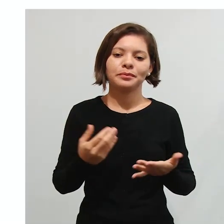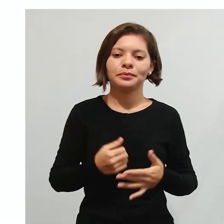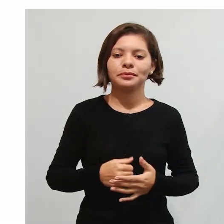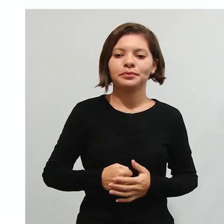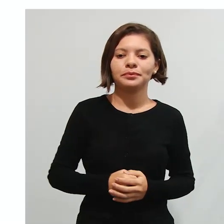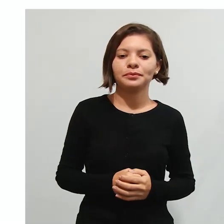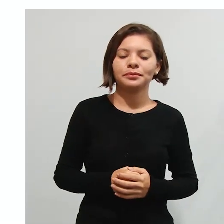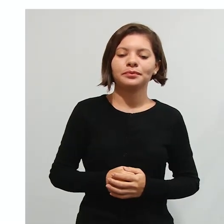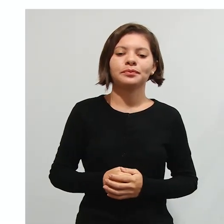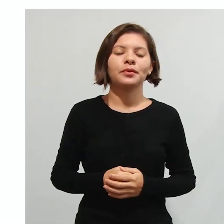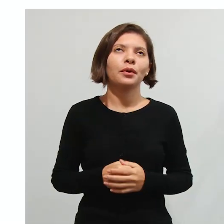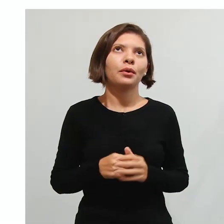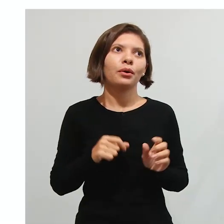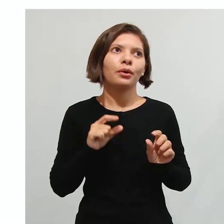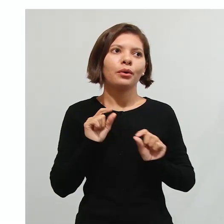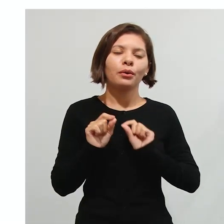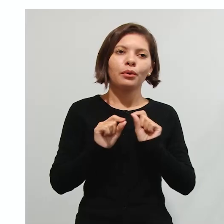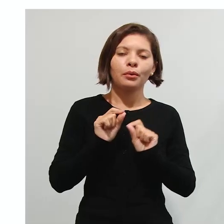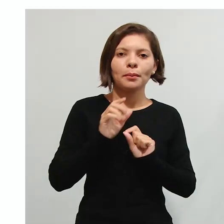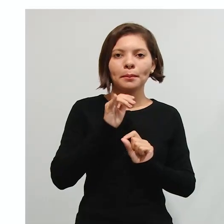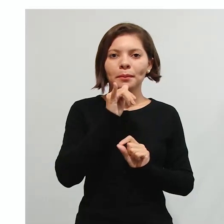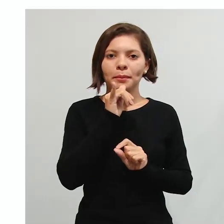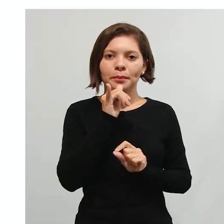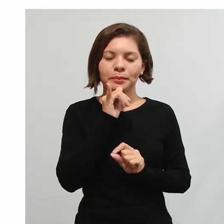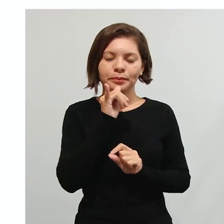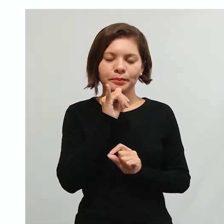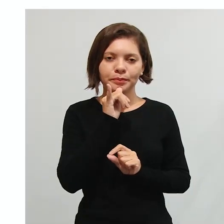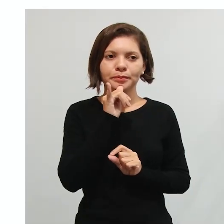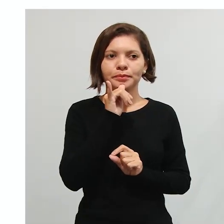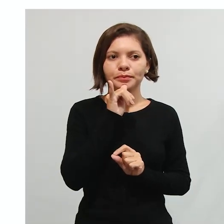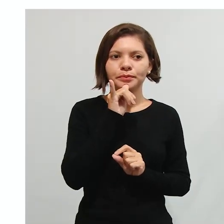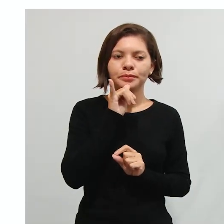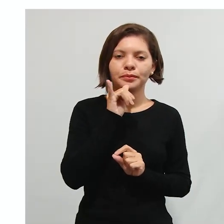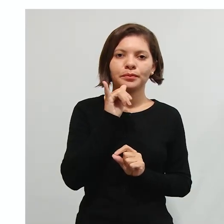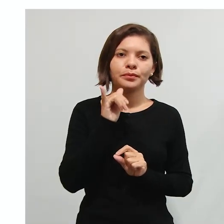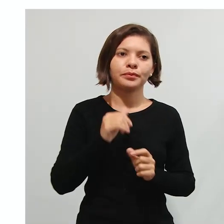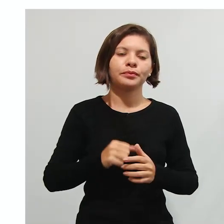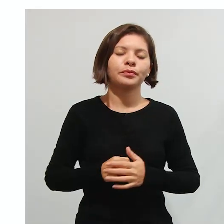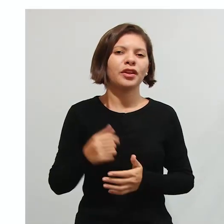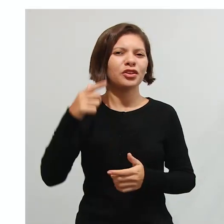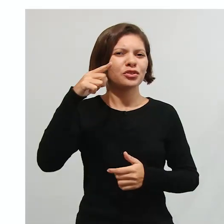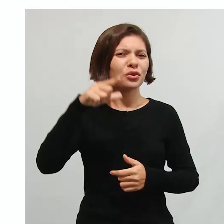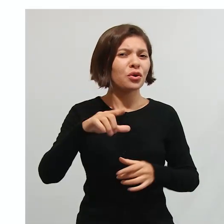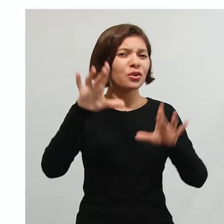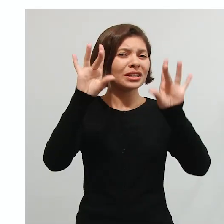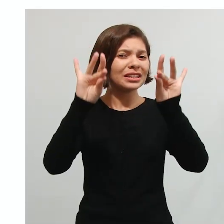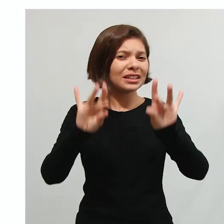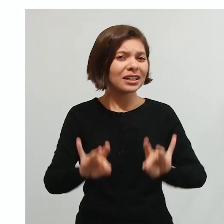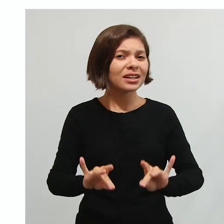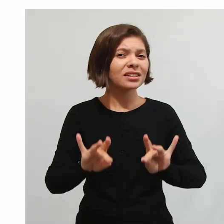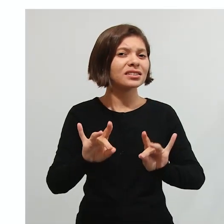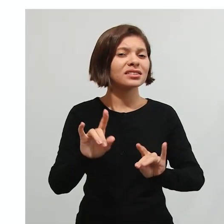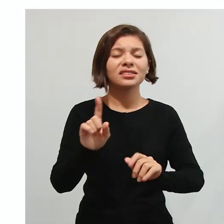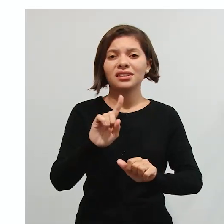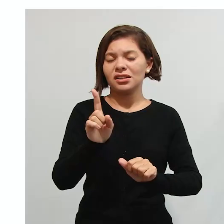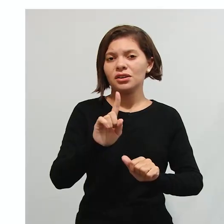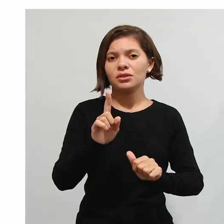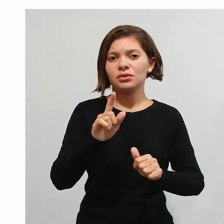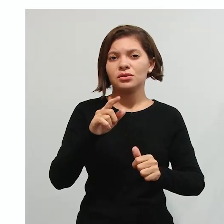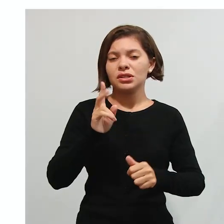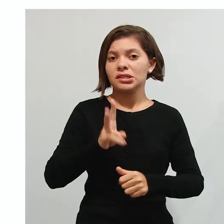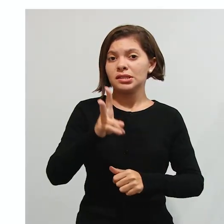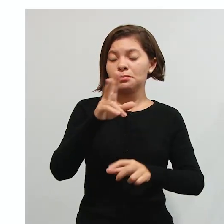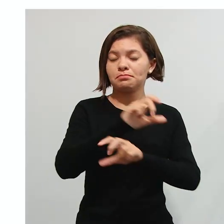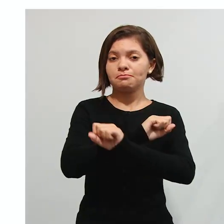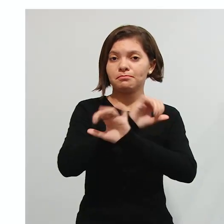ou seja sem expressões de duplo sentido tipo palavras supérfluas repetições detalhes então